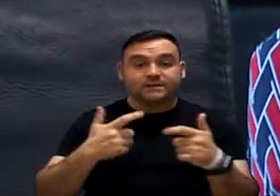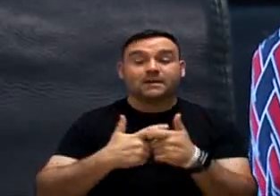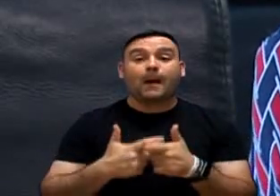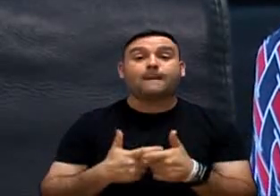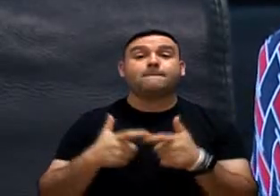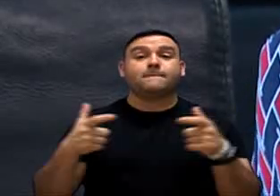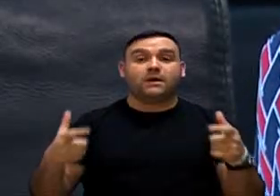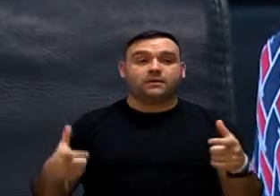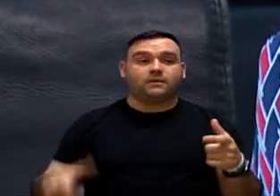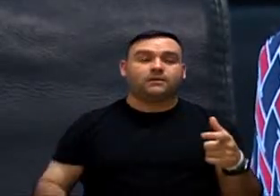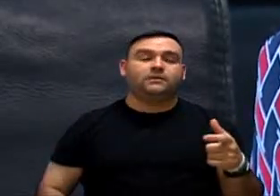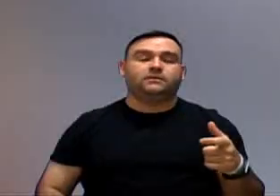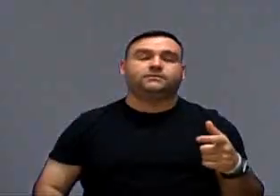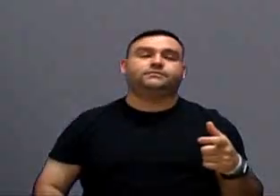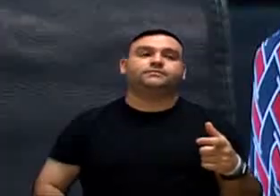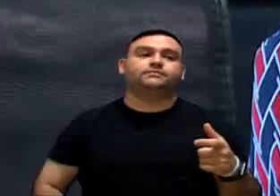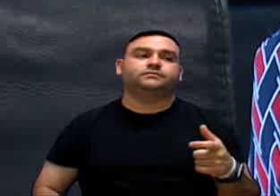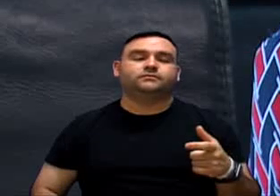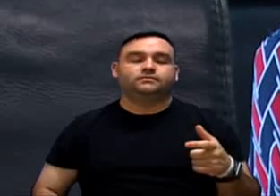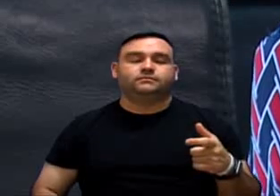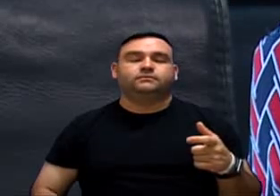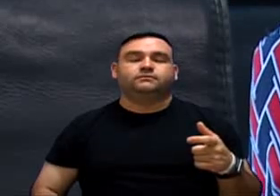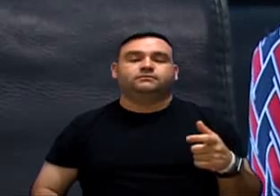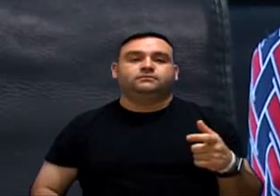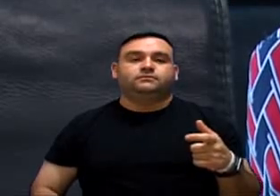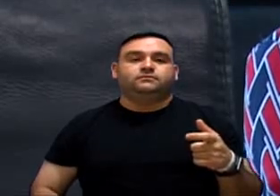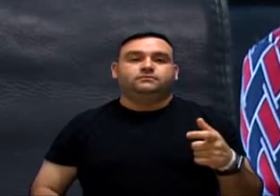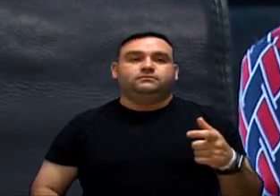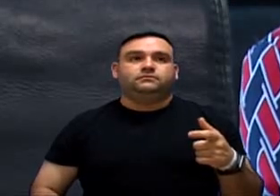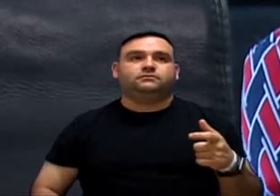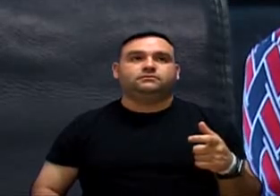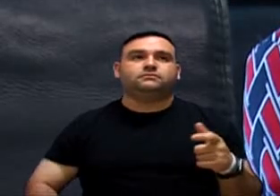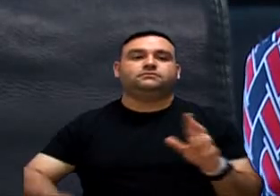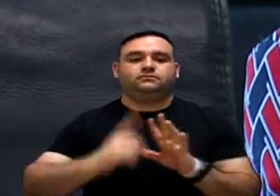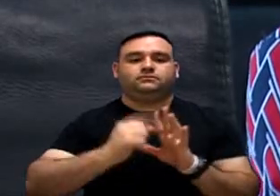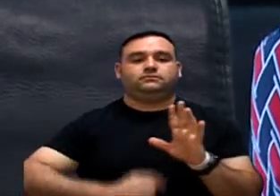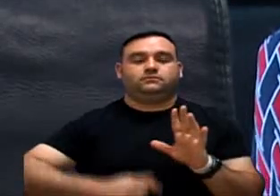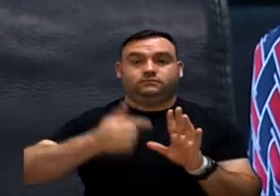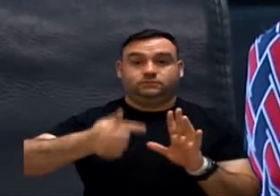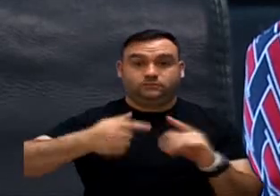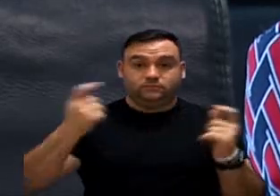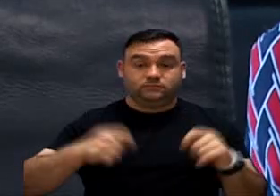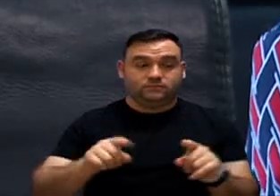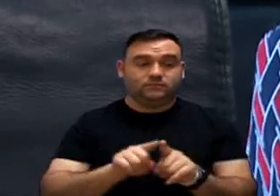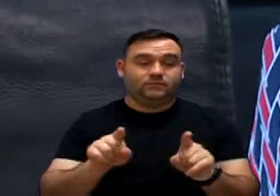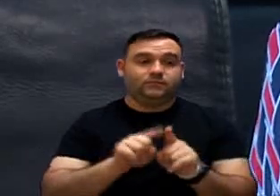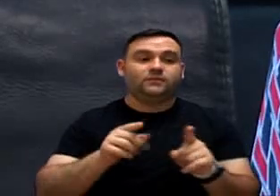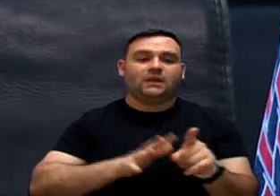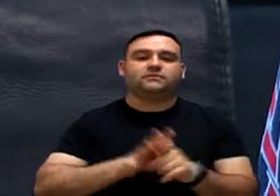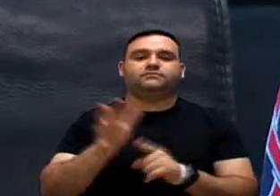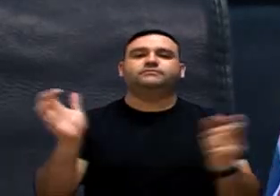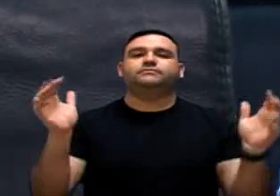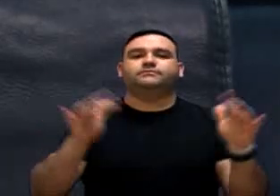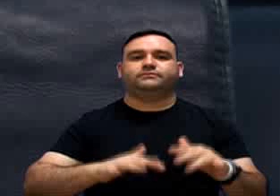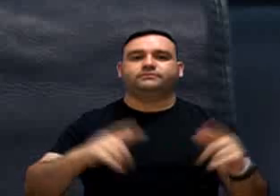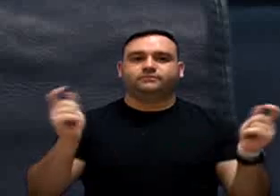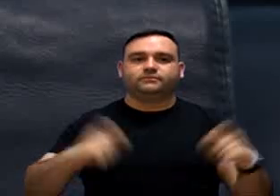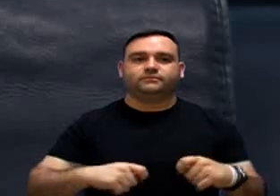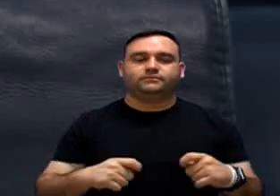né, essa audiência, esse artigo 7º aí, também para as audiências